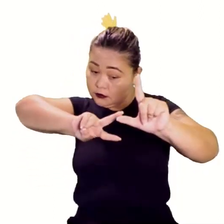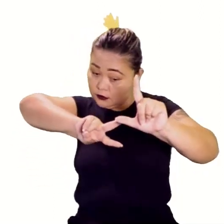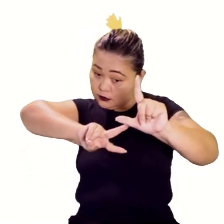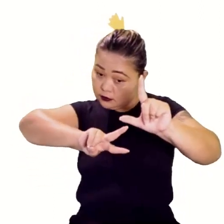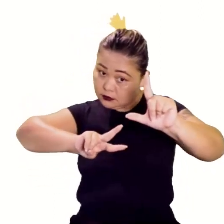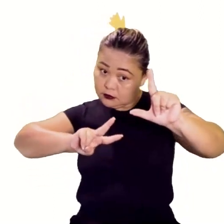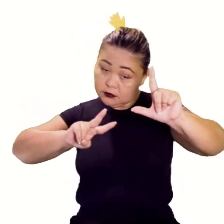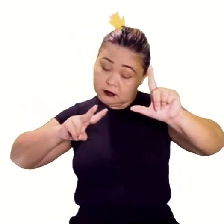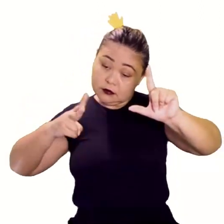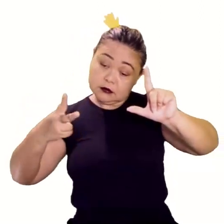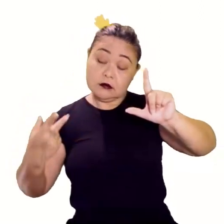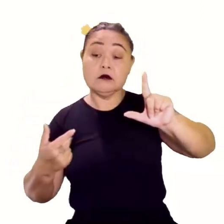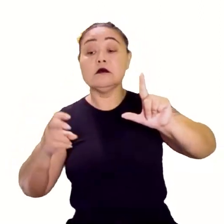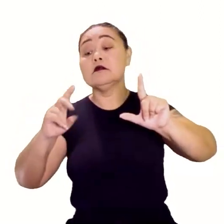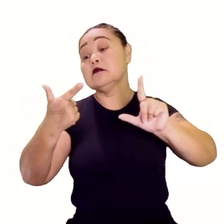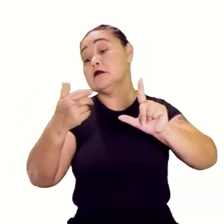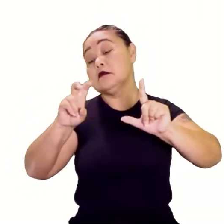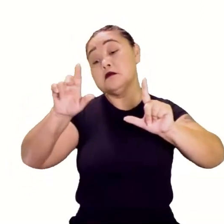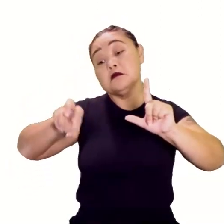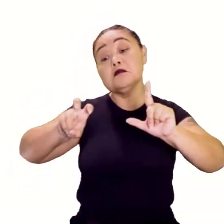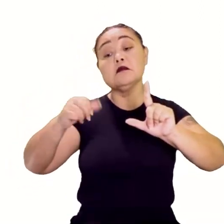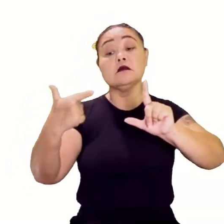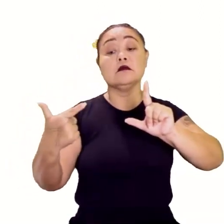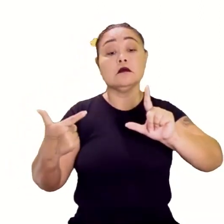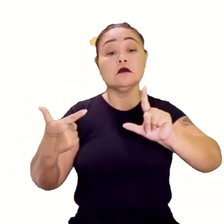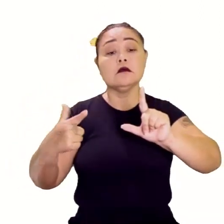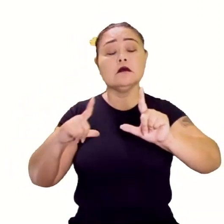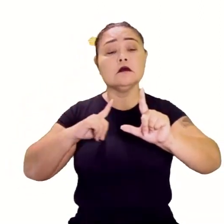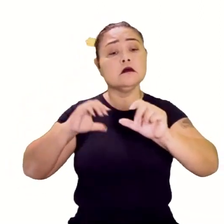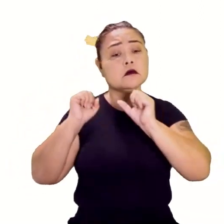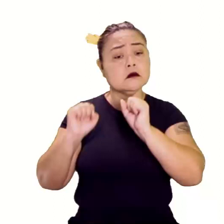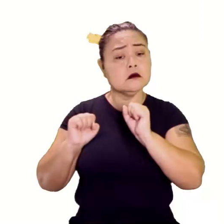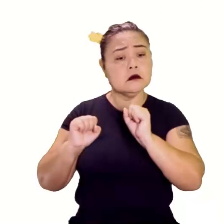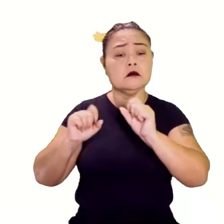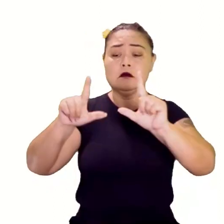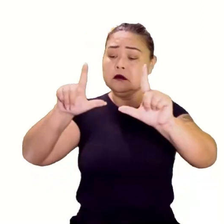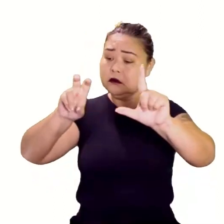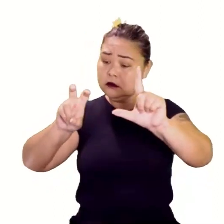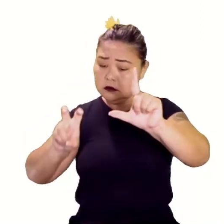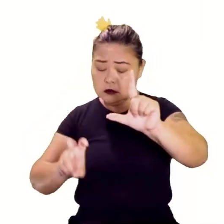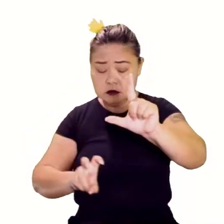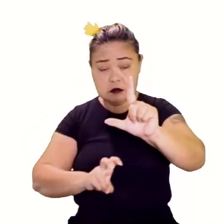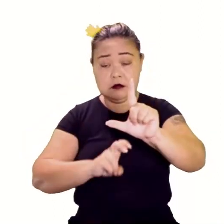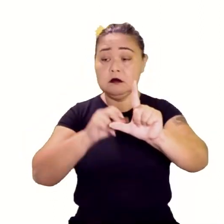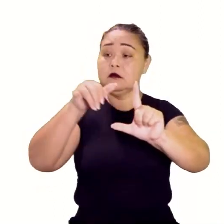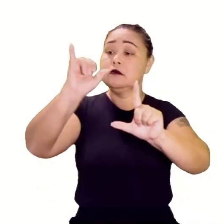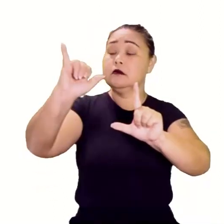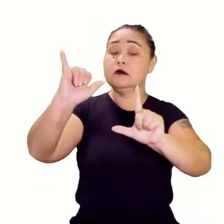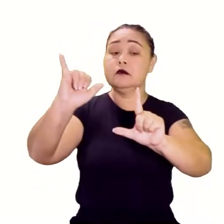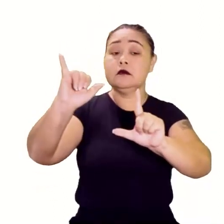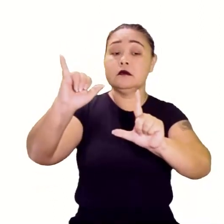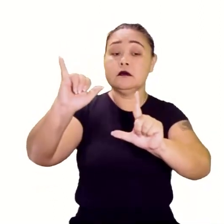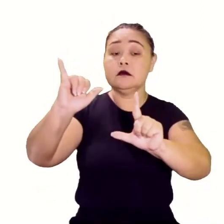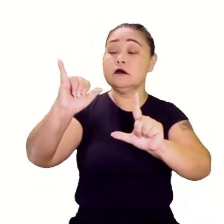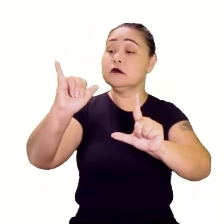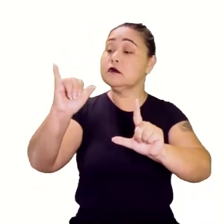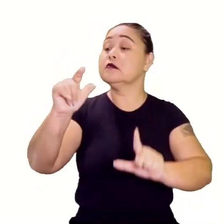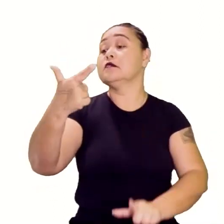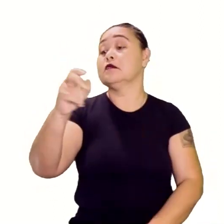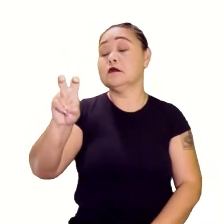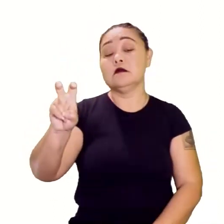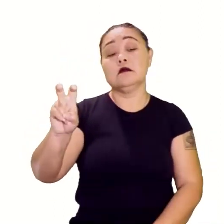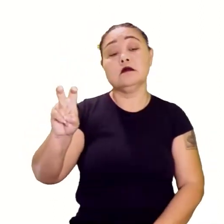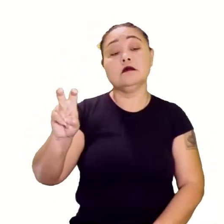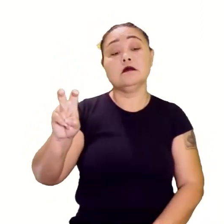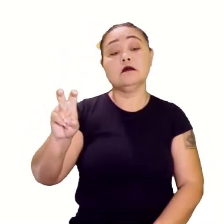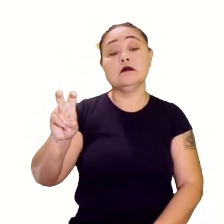ali o 25 por 5 ao quadrado. Pode ser também, mas a gente também pode fazer 5 elevado a y vai dar